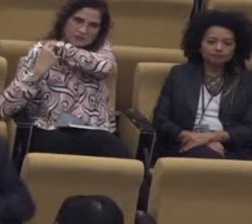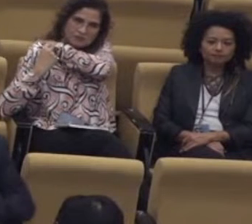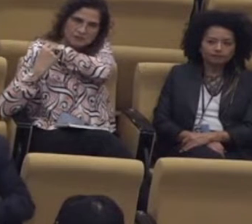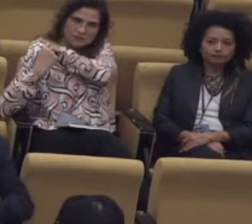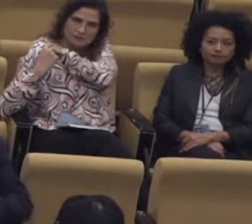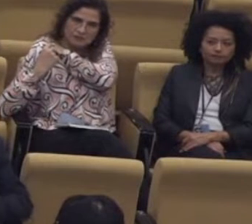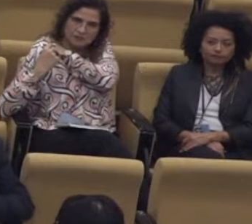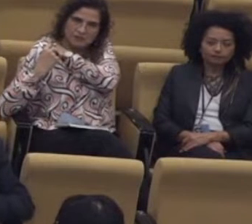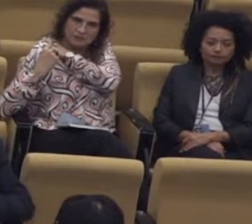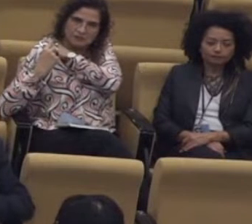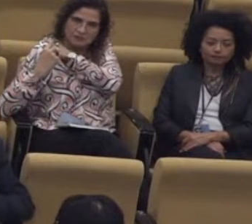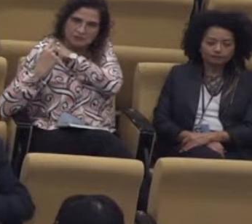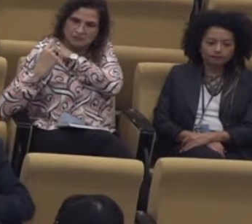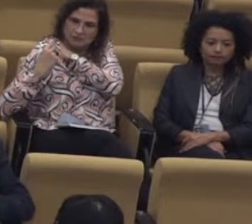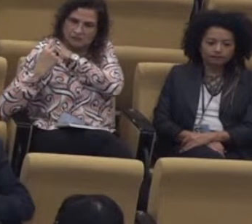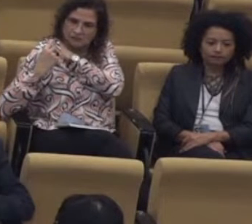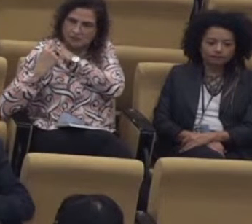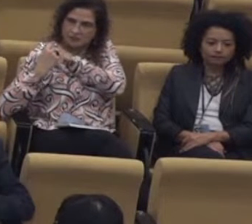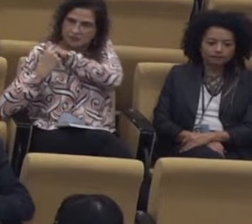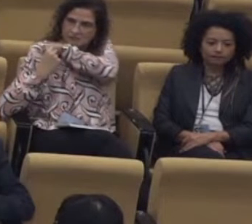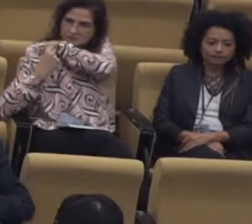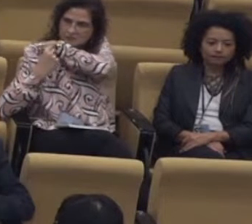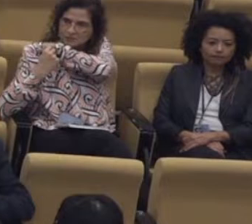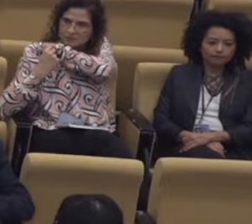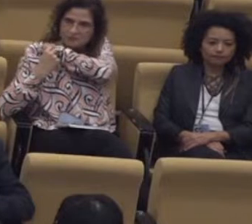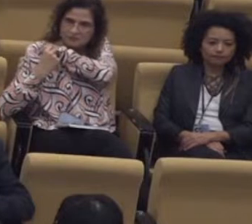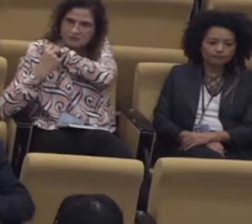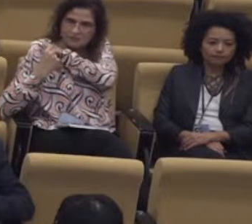convidados, eu tenho uns breves avisos.